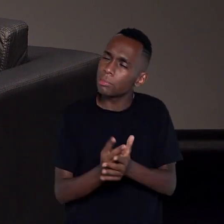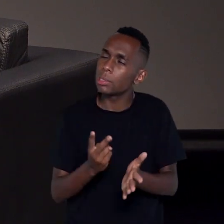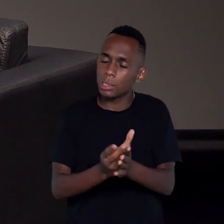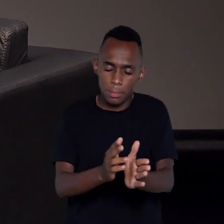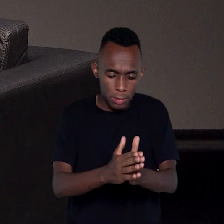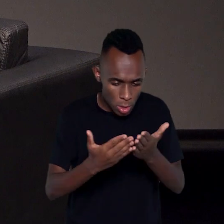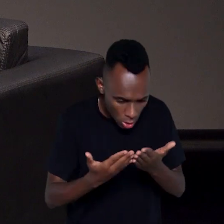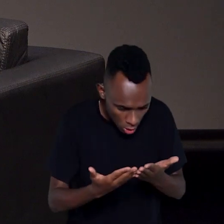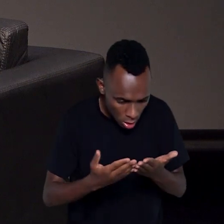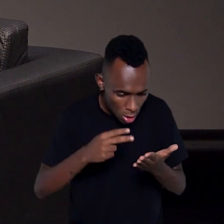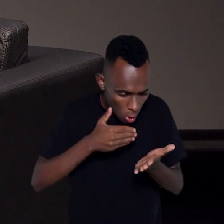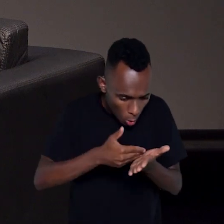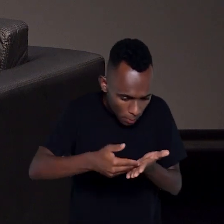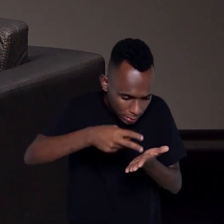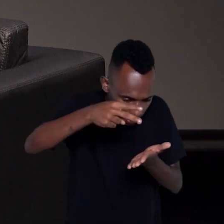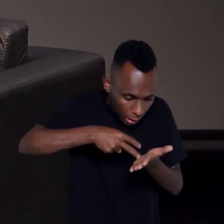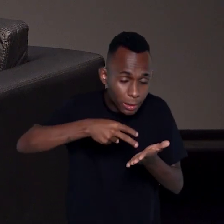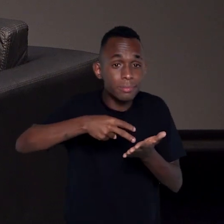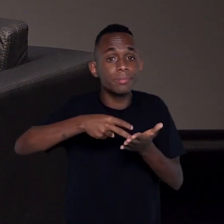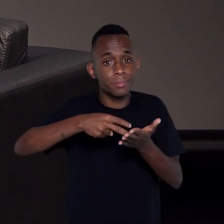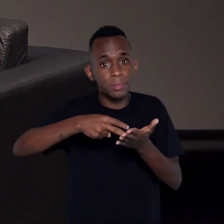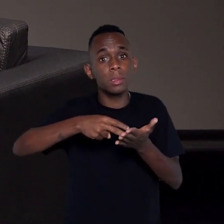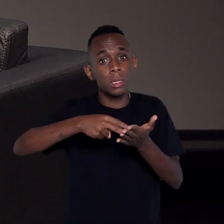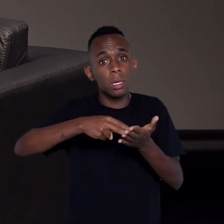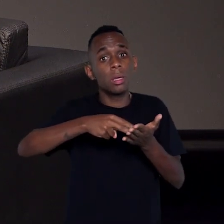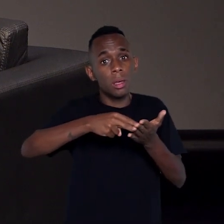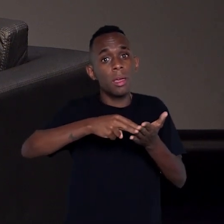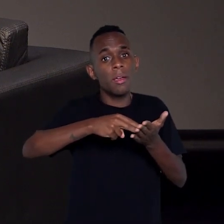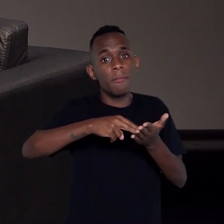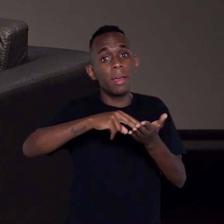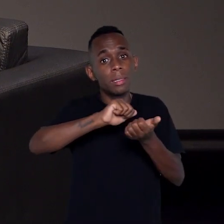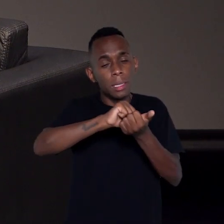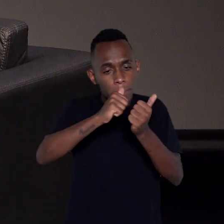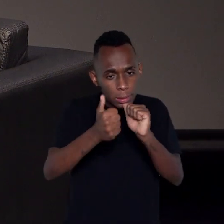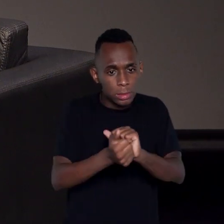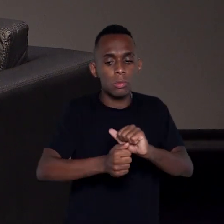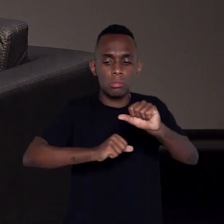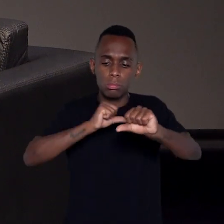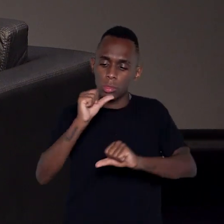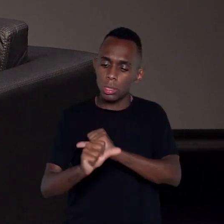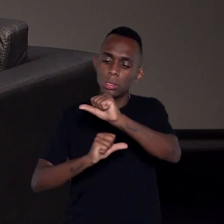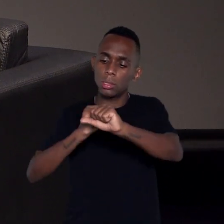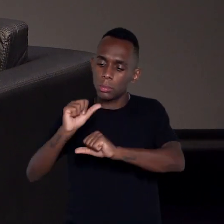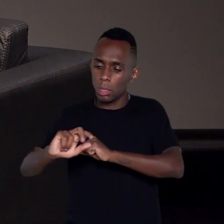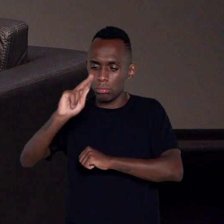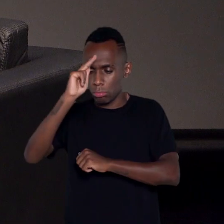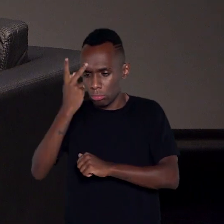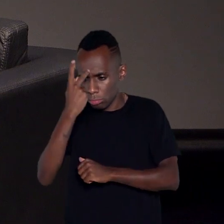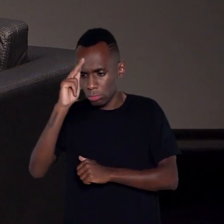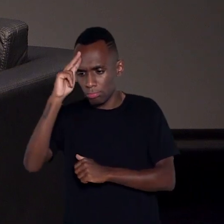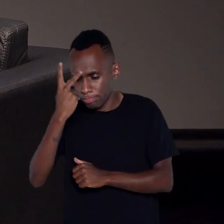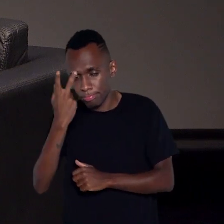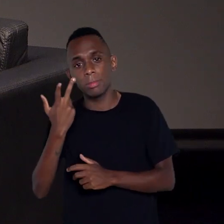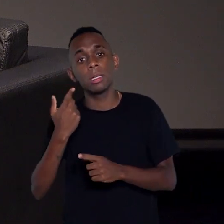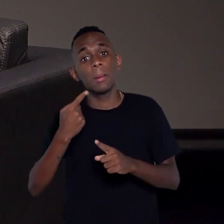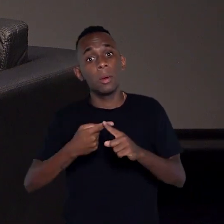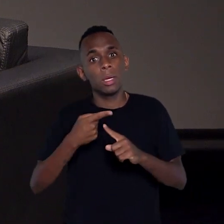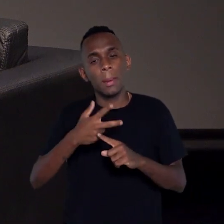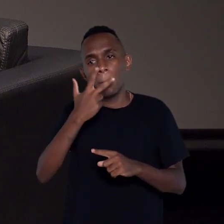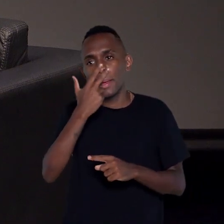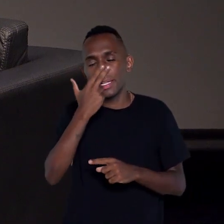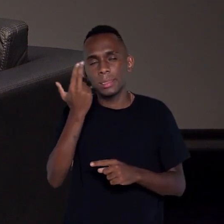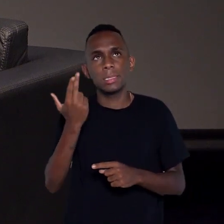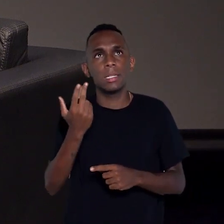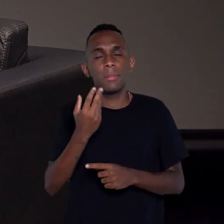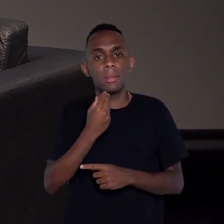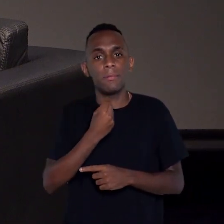livro, e aquela história ela vai passar por um processo de revitalização, né? Ela vai ganhar vida de